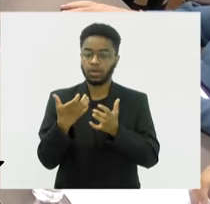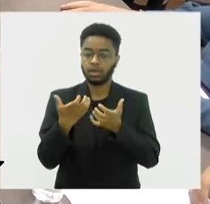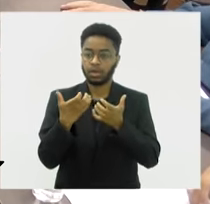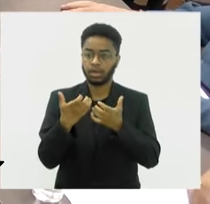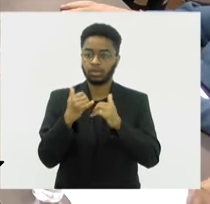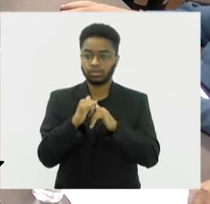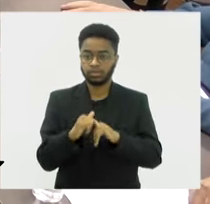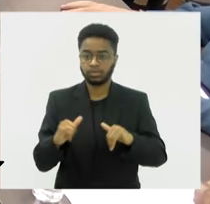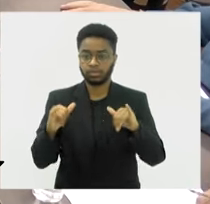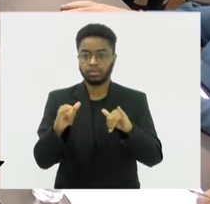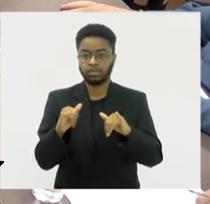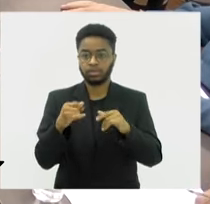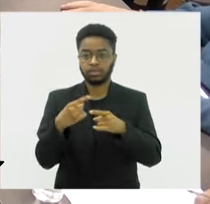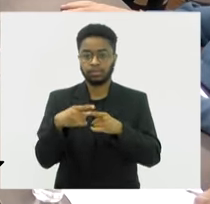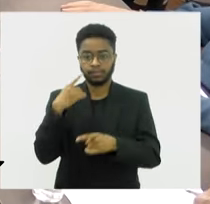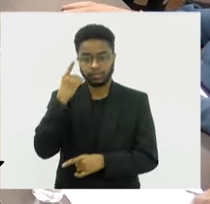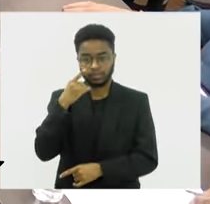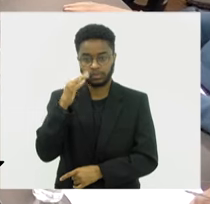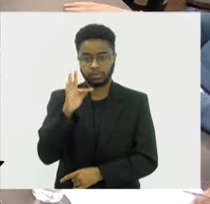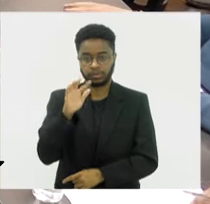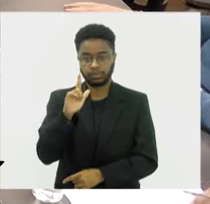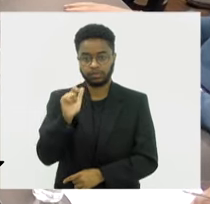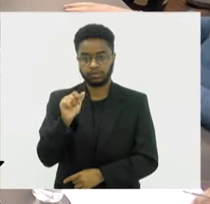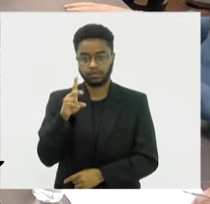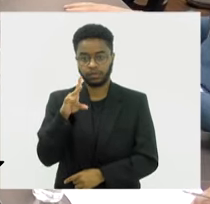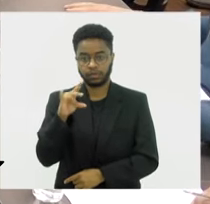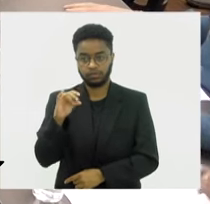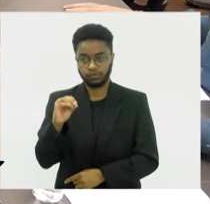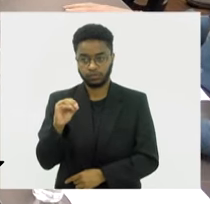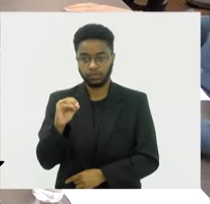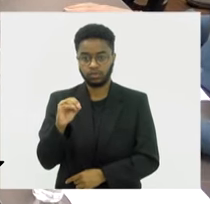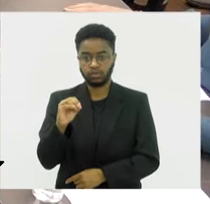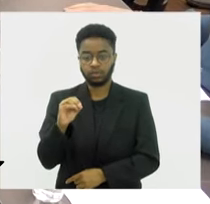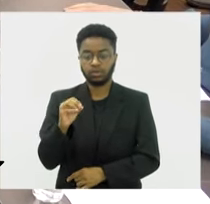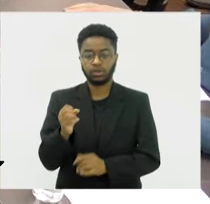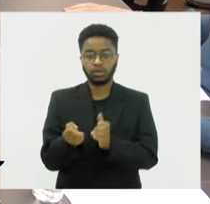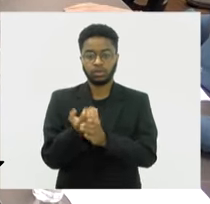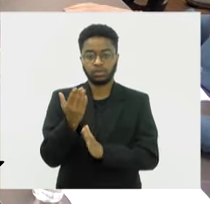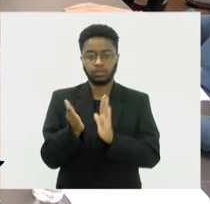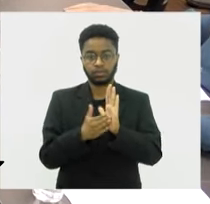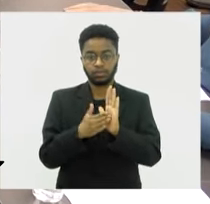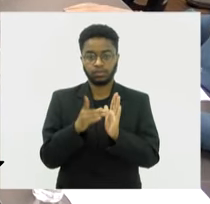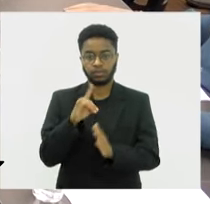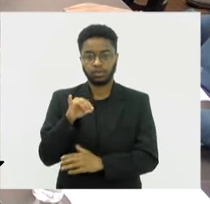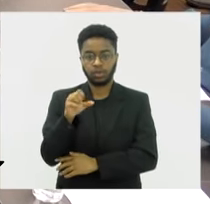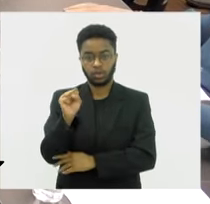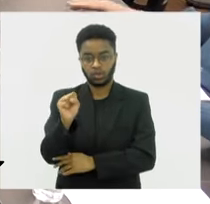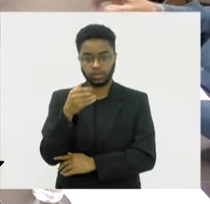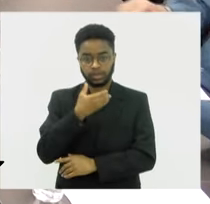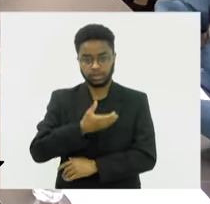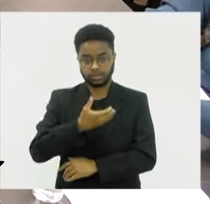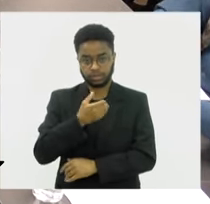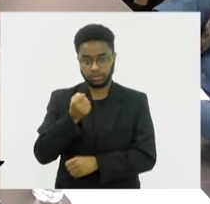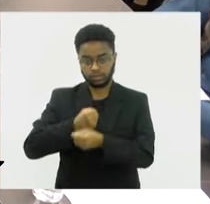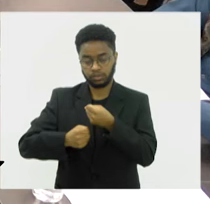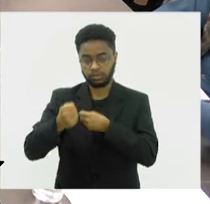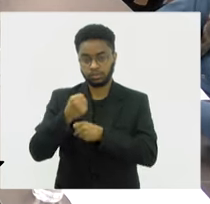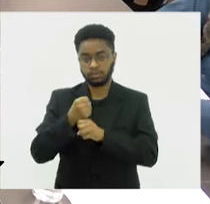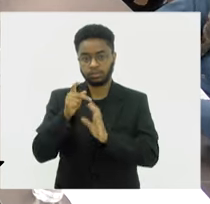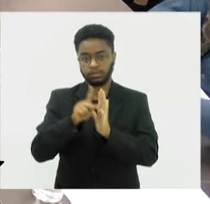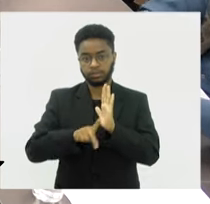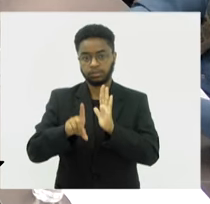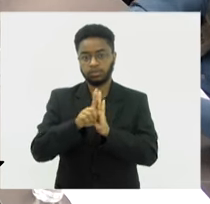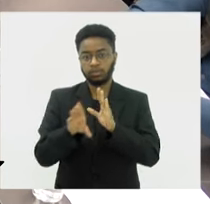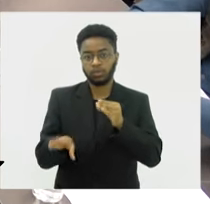o deputado Flávio Serafini, ele propôs no dia 8 de dezembro do ano passado um projeto de lei